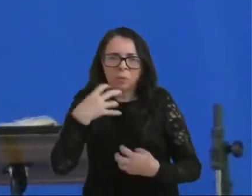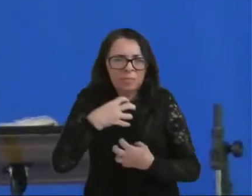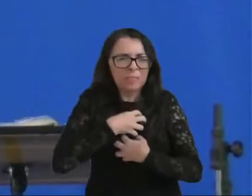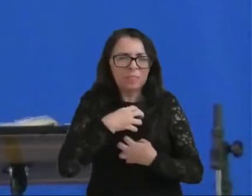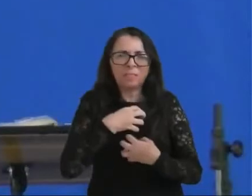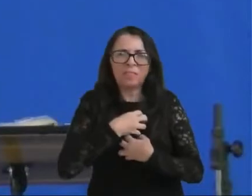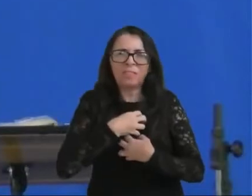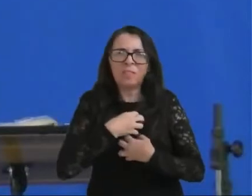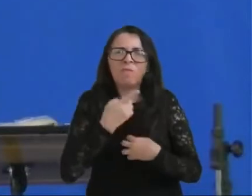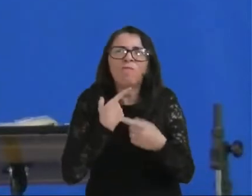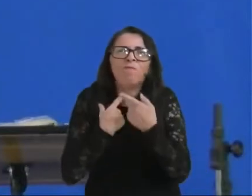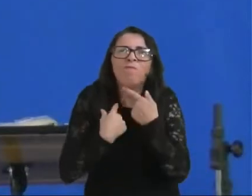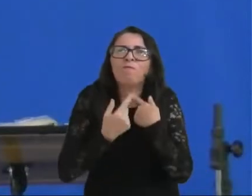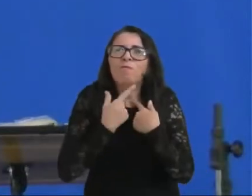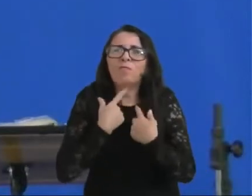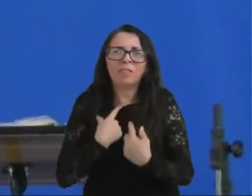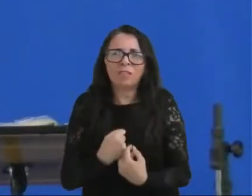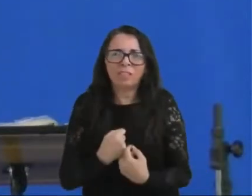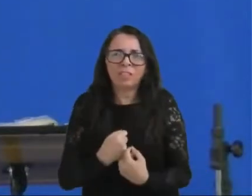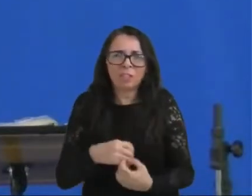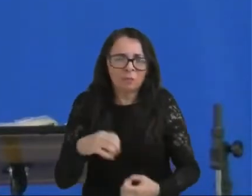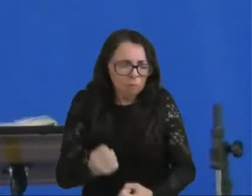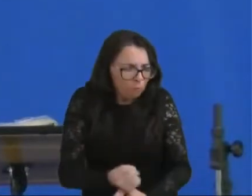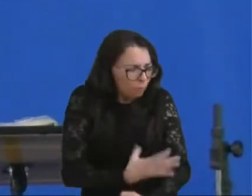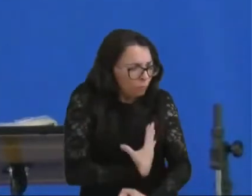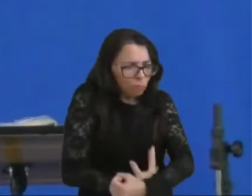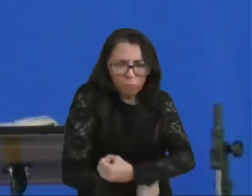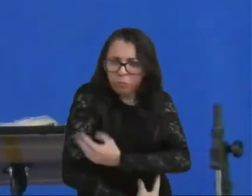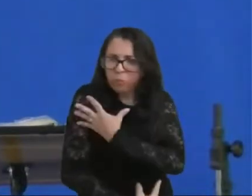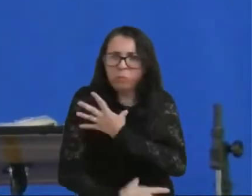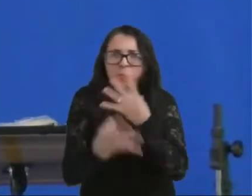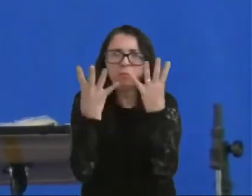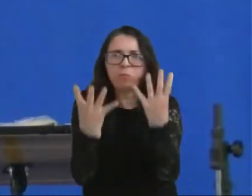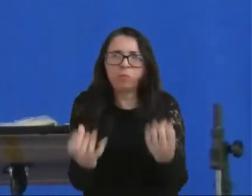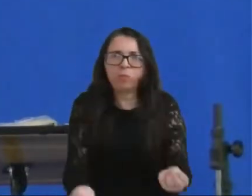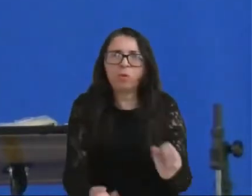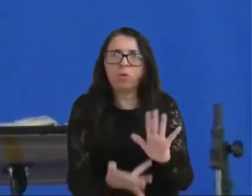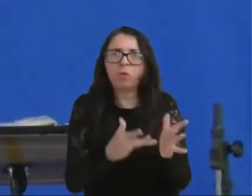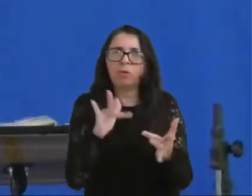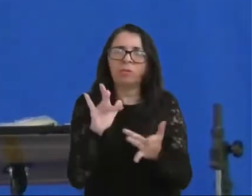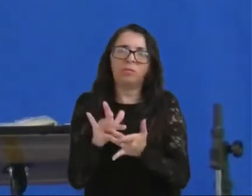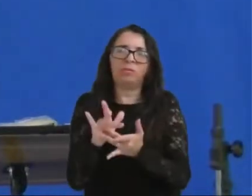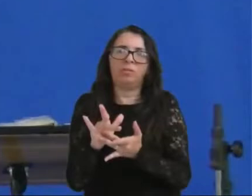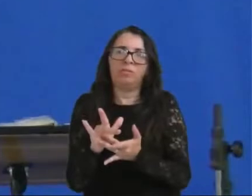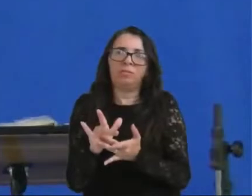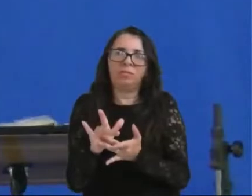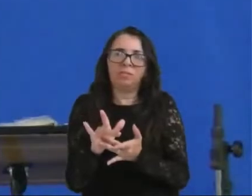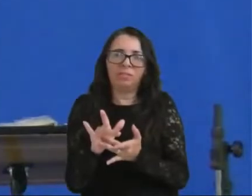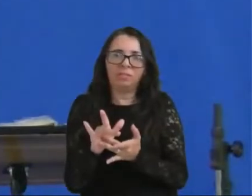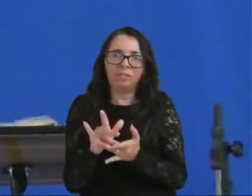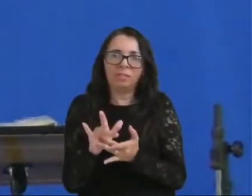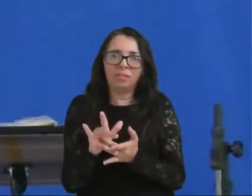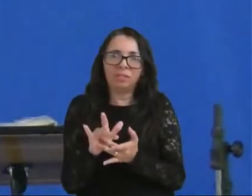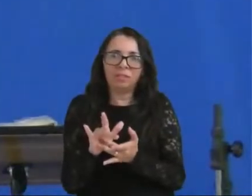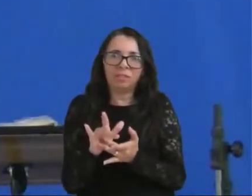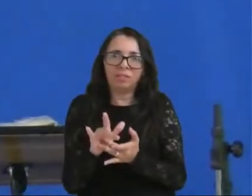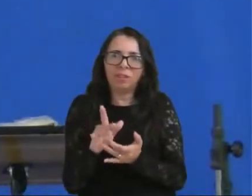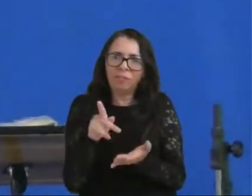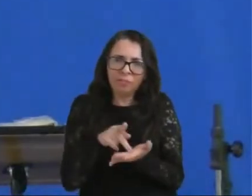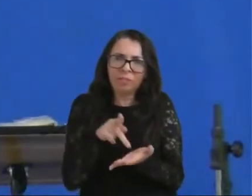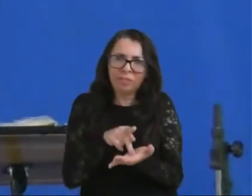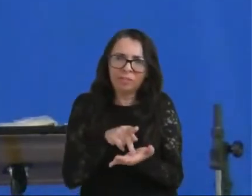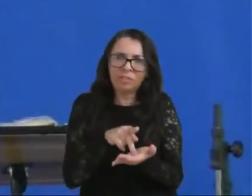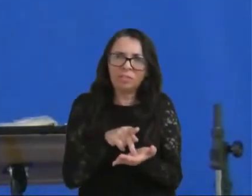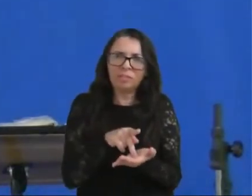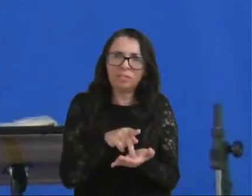amor. Começa de trabalhinho de formiga, de conta-gota na sua vida. Você começa hoje deixando a